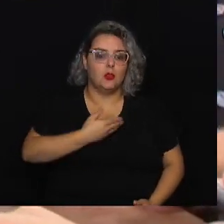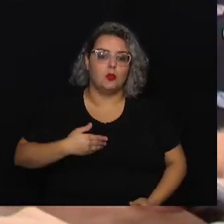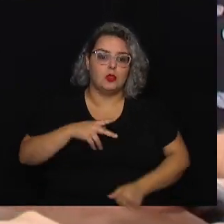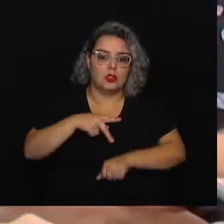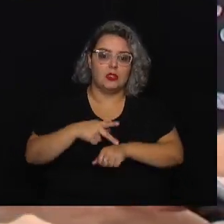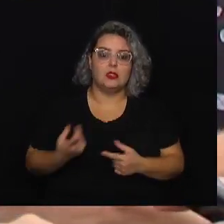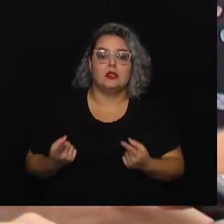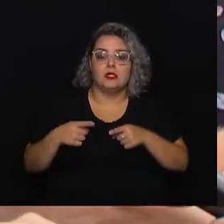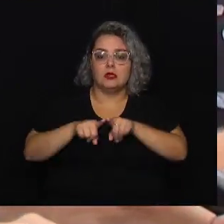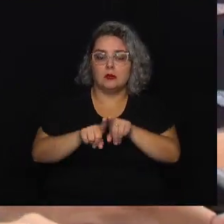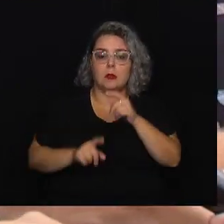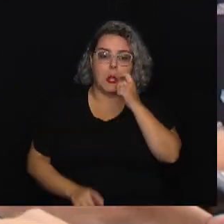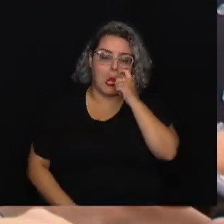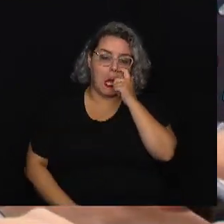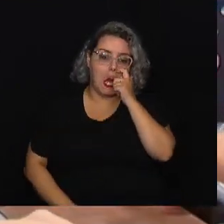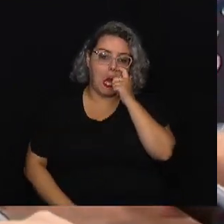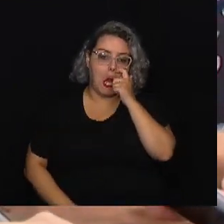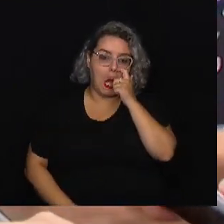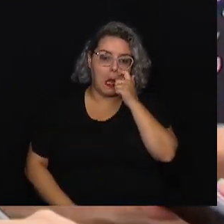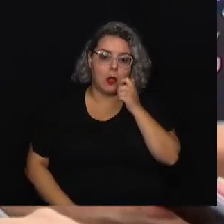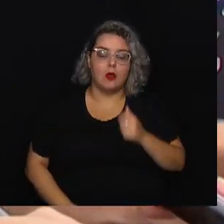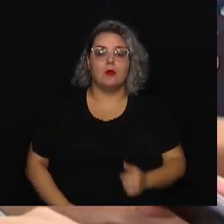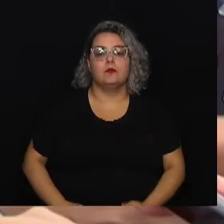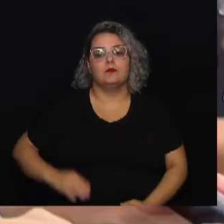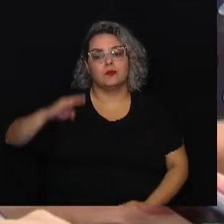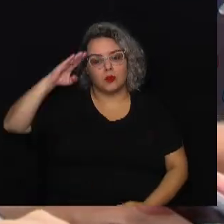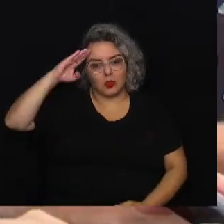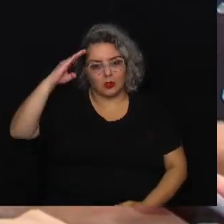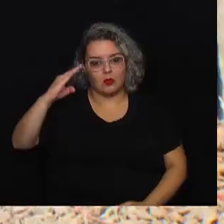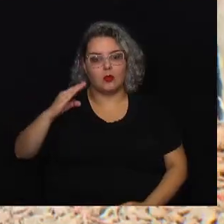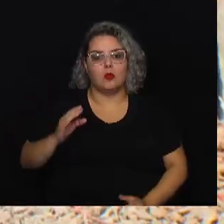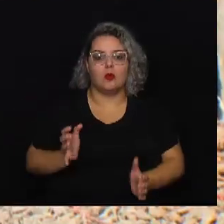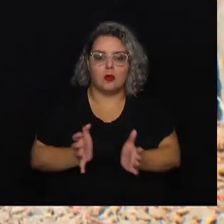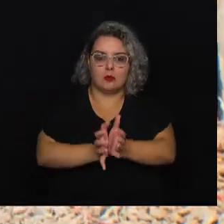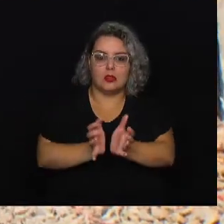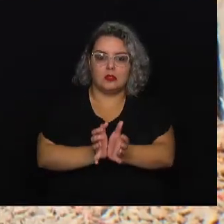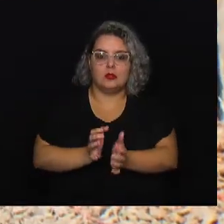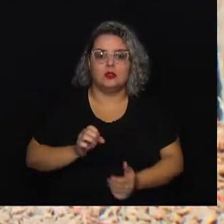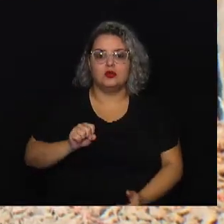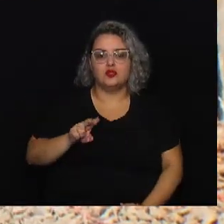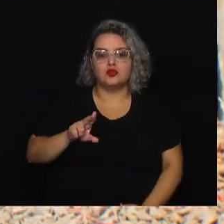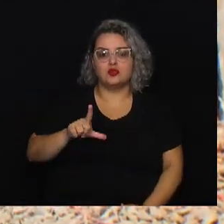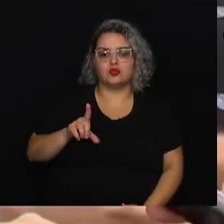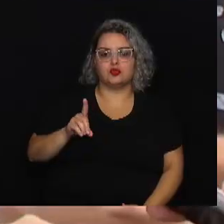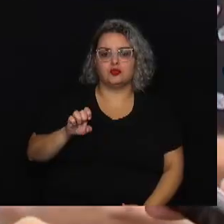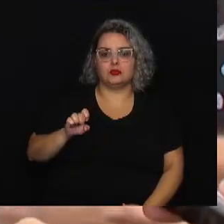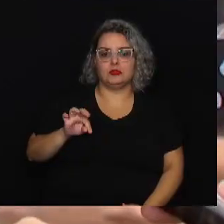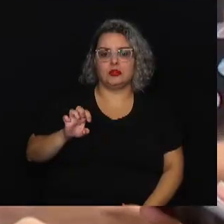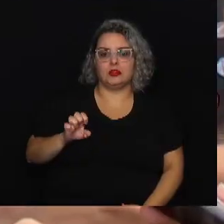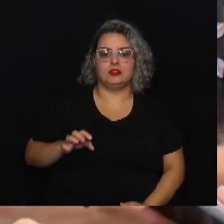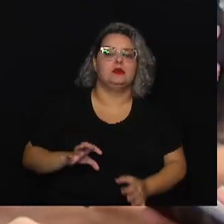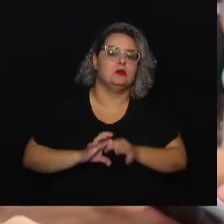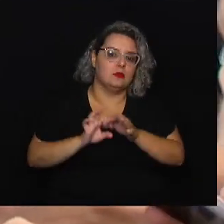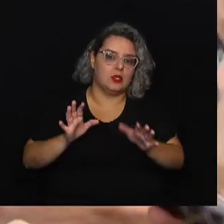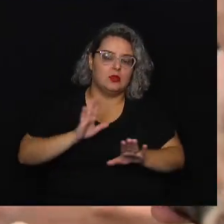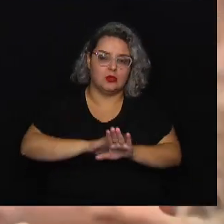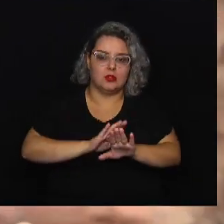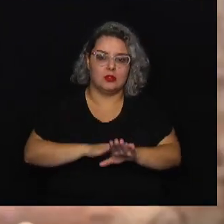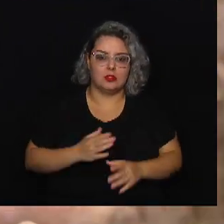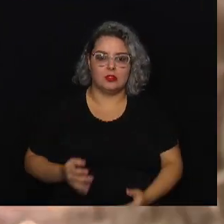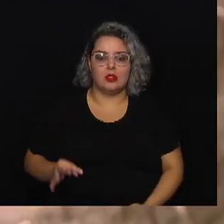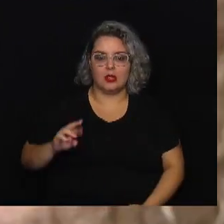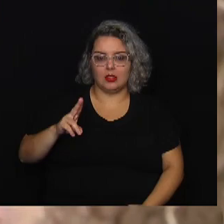os meios e pessoal do Comando Militar do Sudeste, que autorizou a execução dessa operação, né? A tropa de